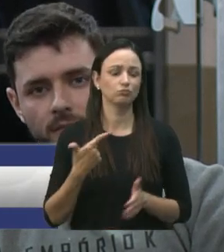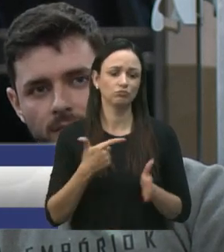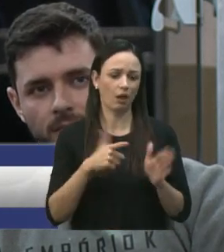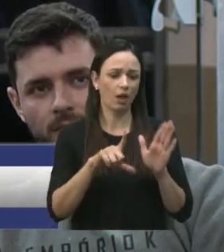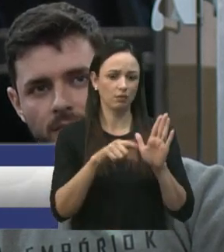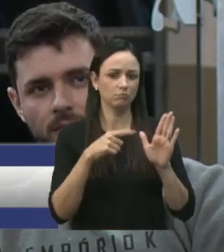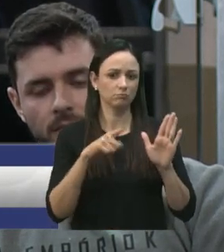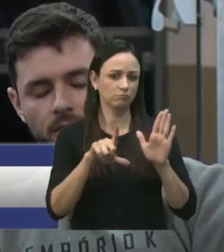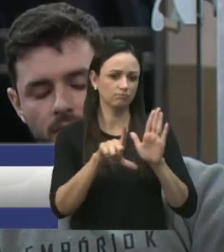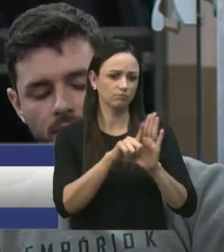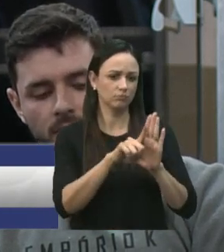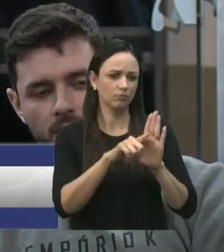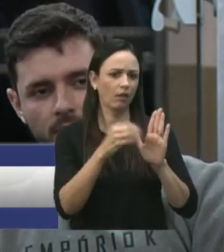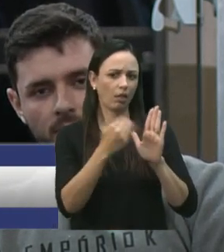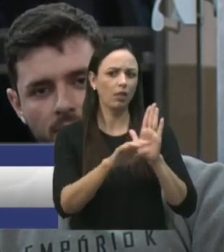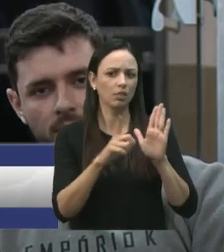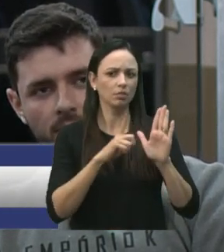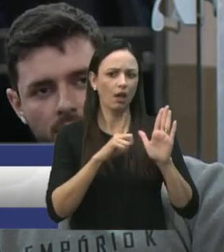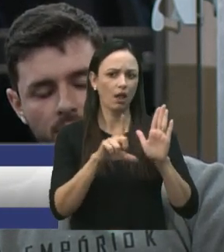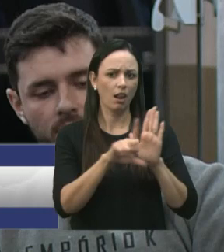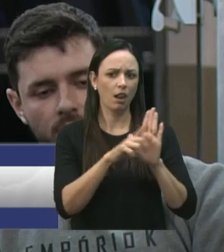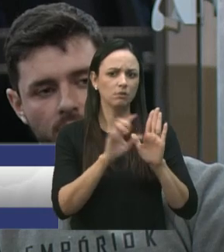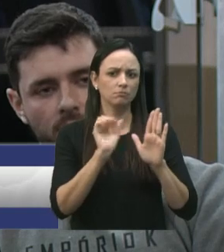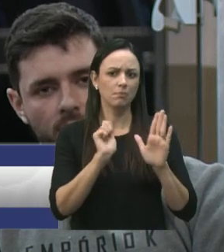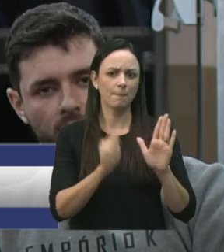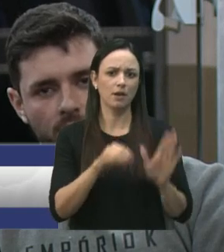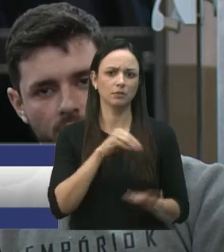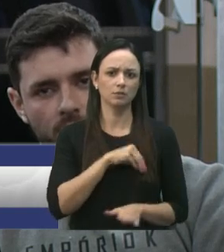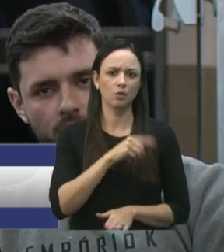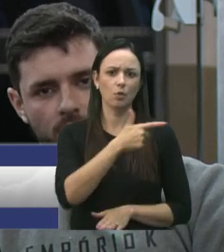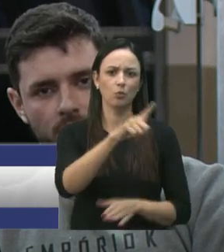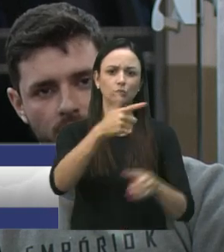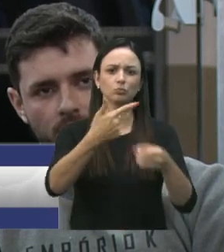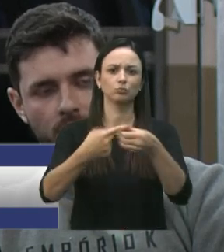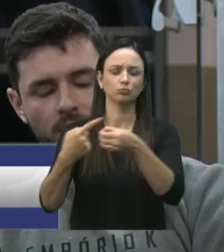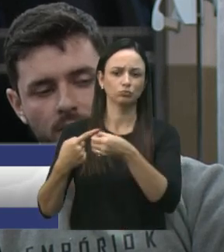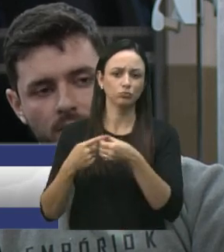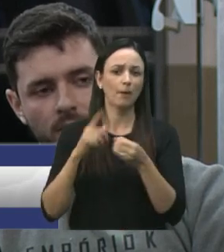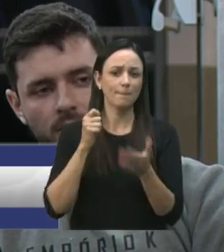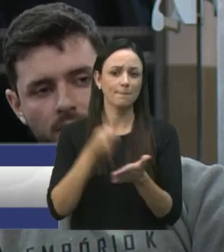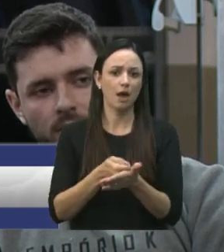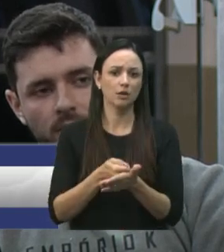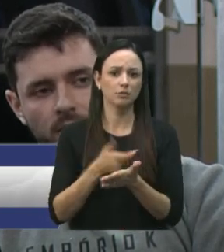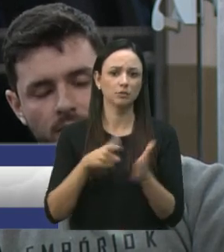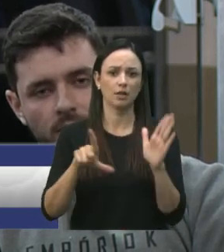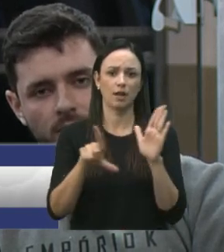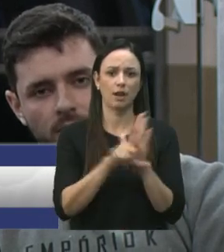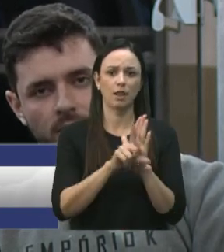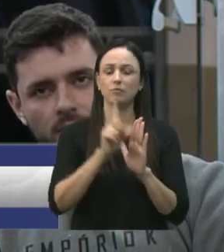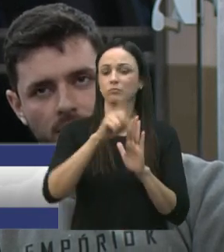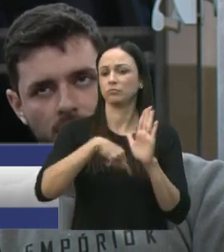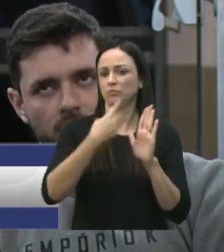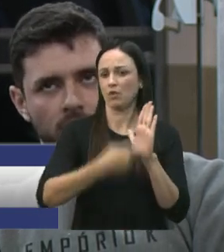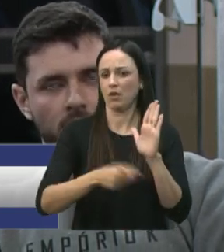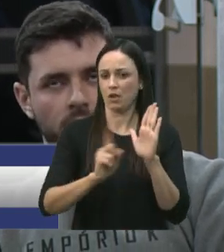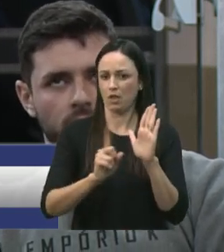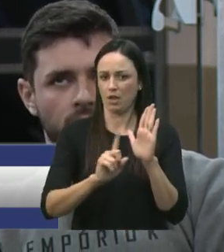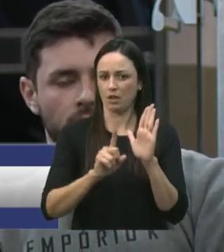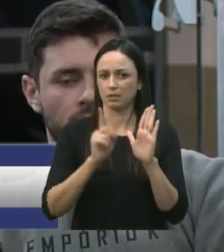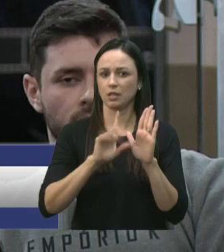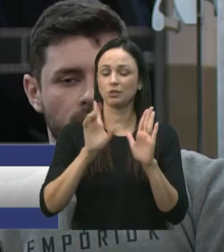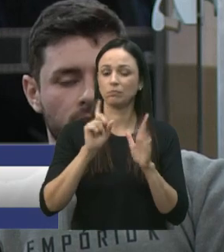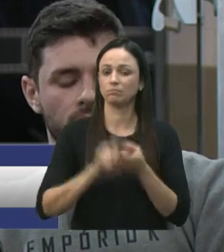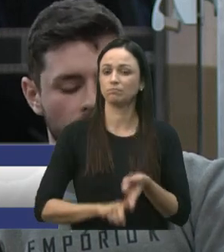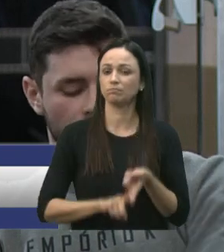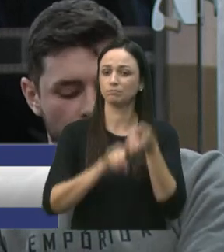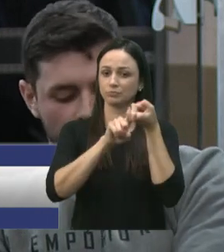de pagar o nosso piso, porque outros municípios já estão pagando e a lei não foi revogada. A lei ela foi suspensa,